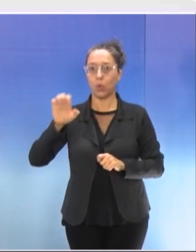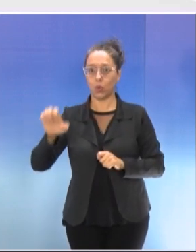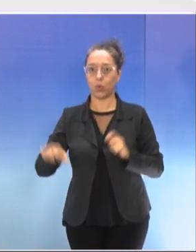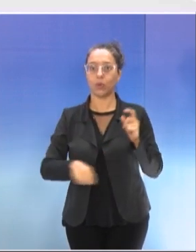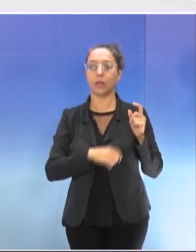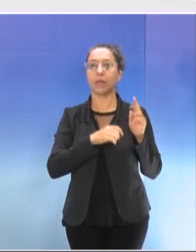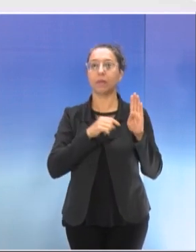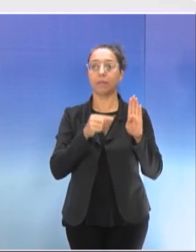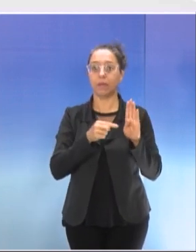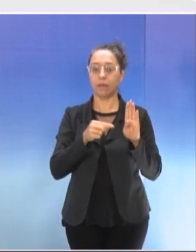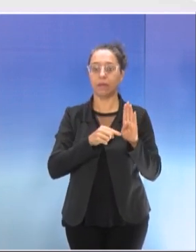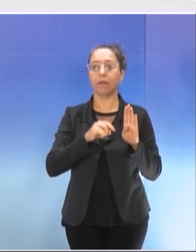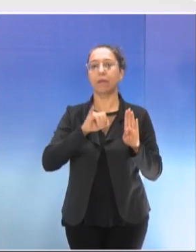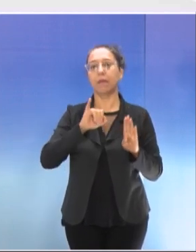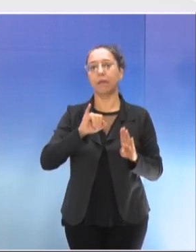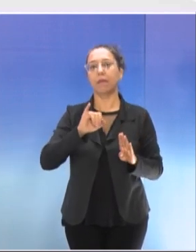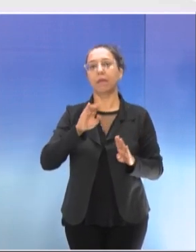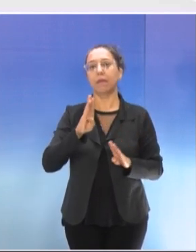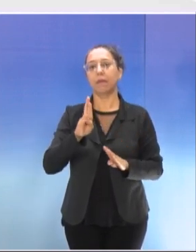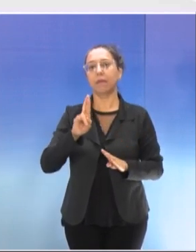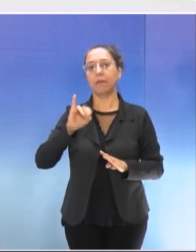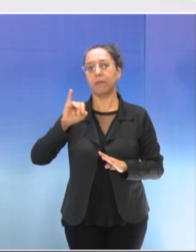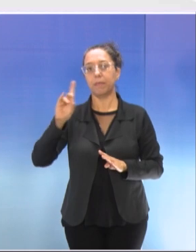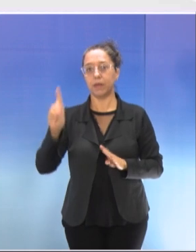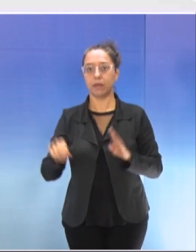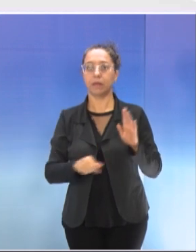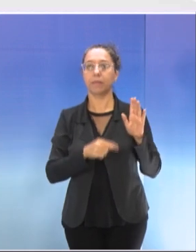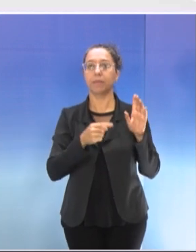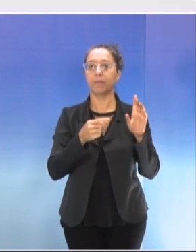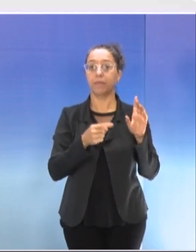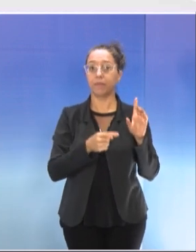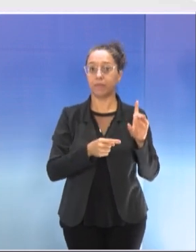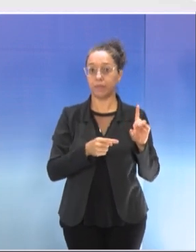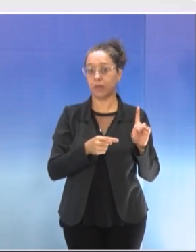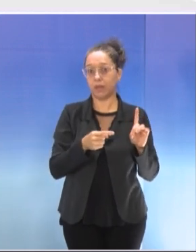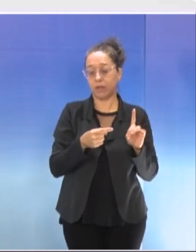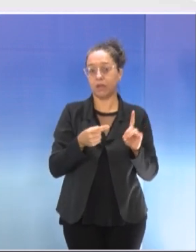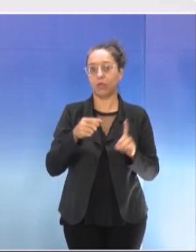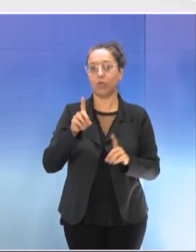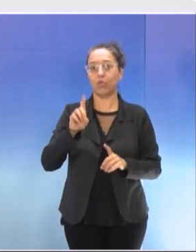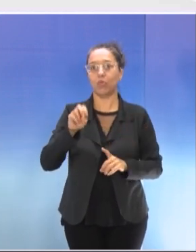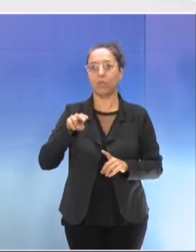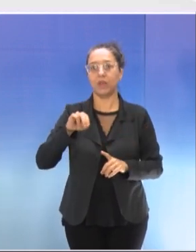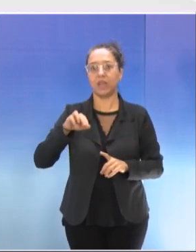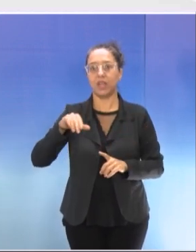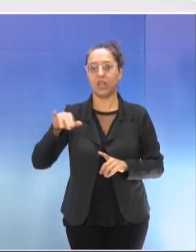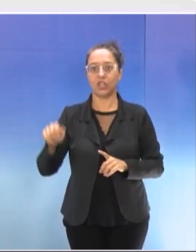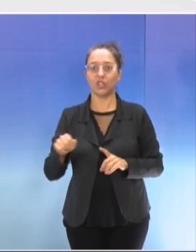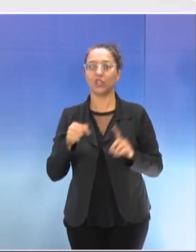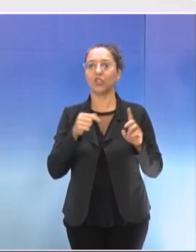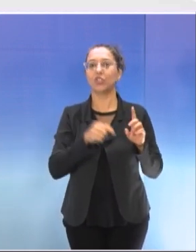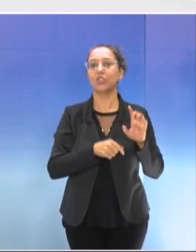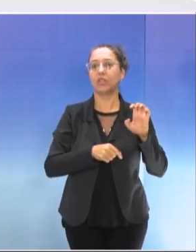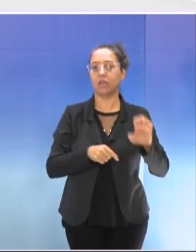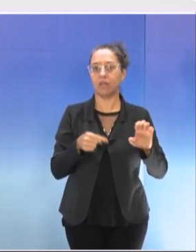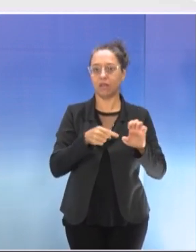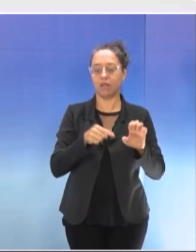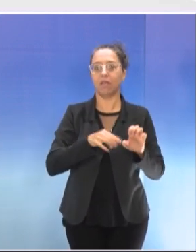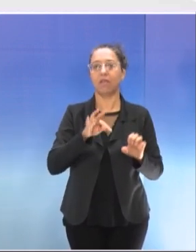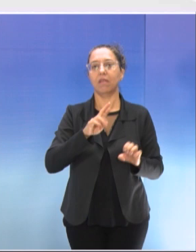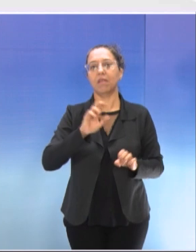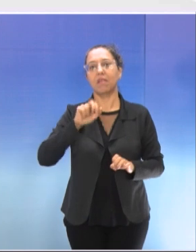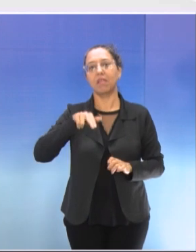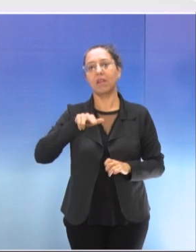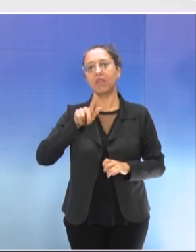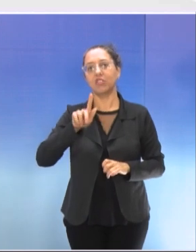híbrida. C, mutante. D, dominante. E, transgênica.